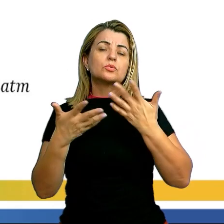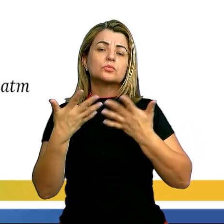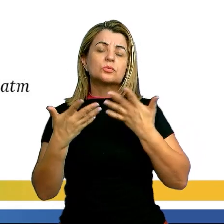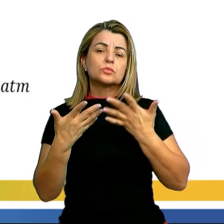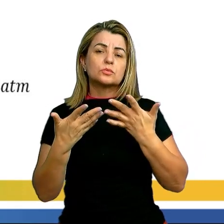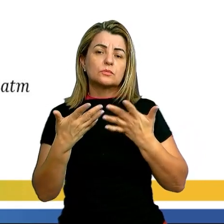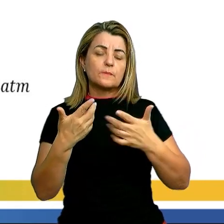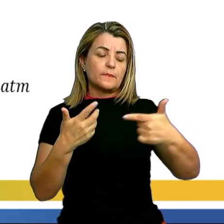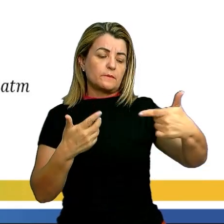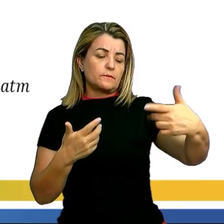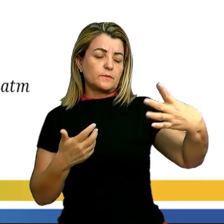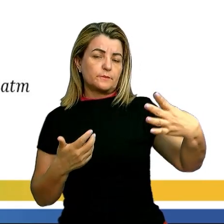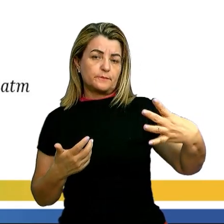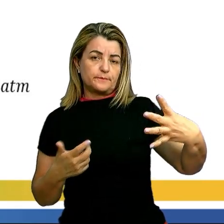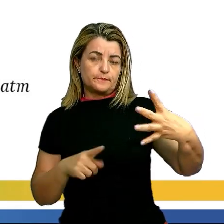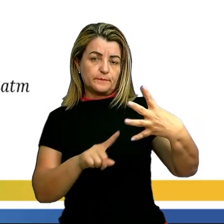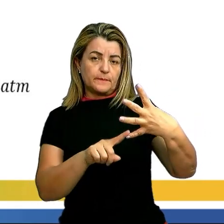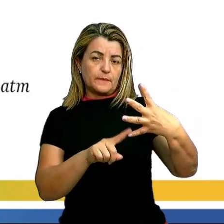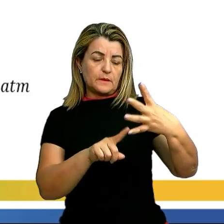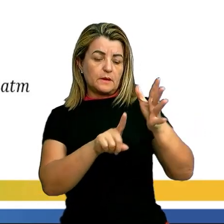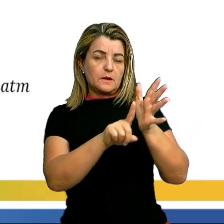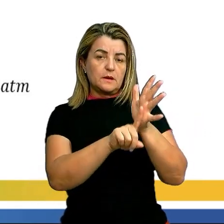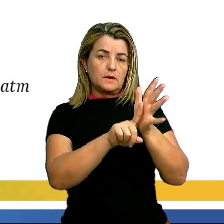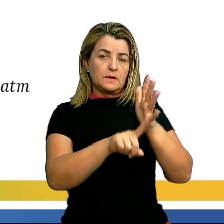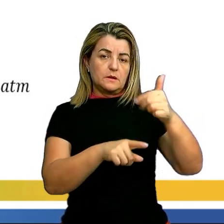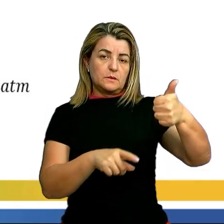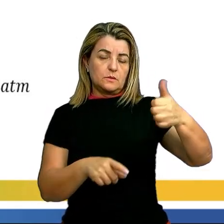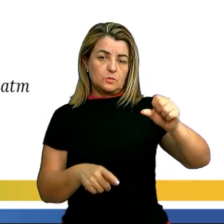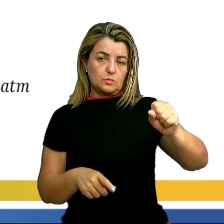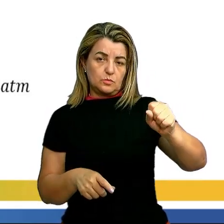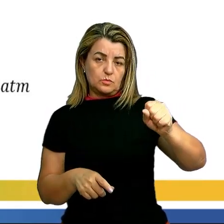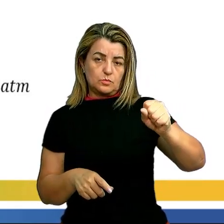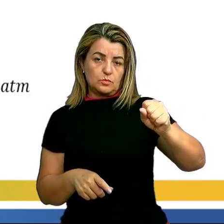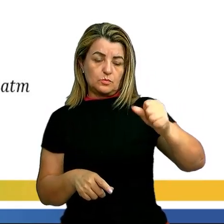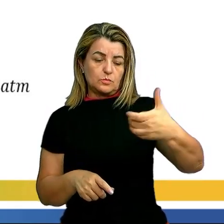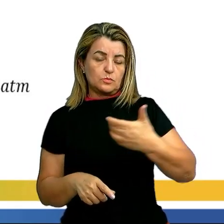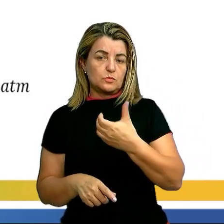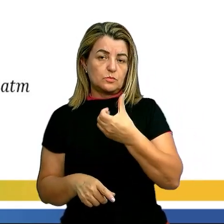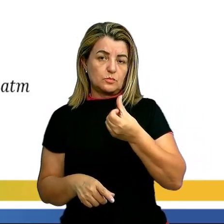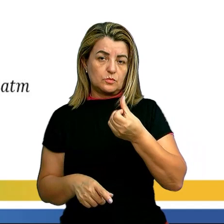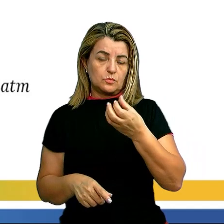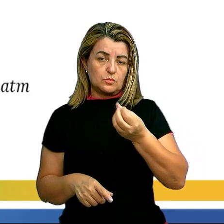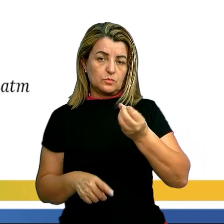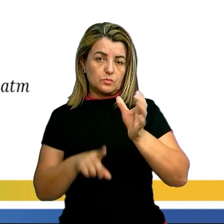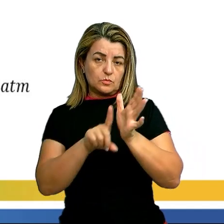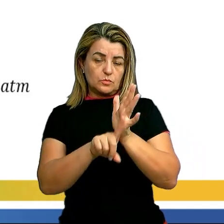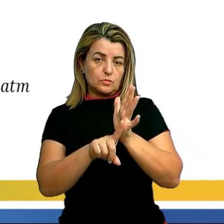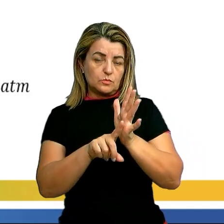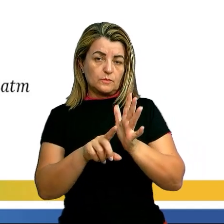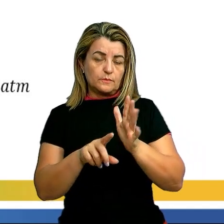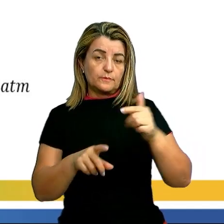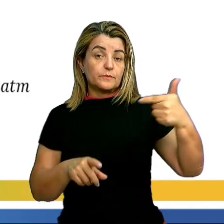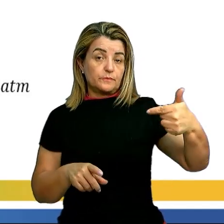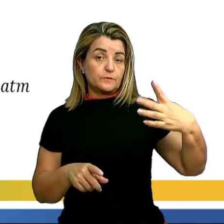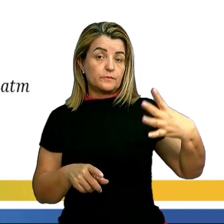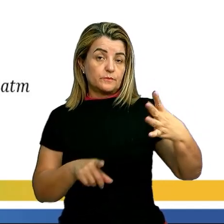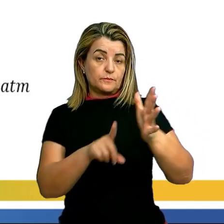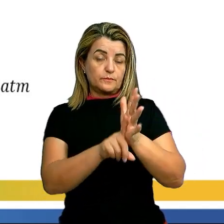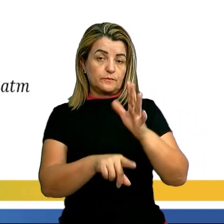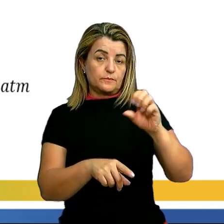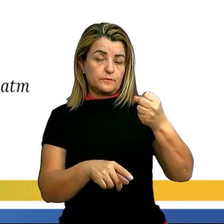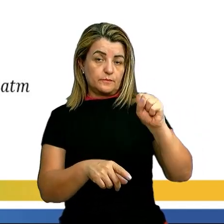lá, 24 menos 18 e 60 menos, 24 menos